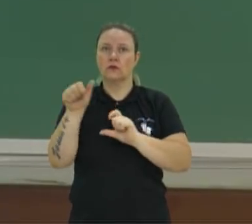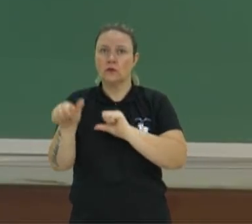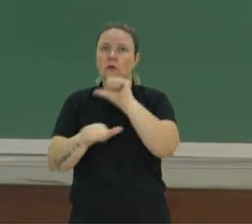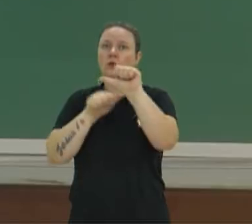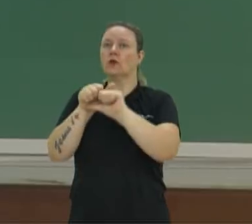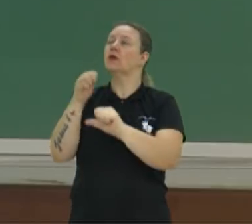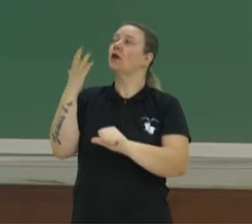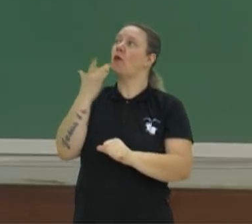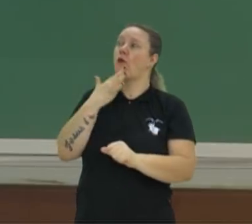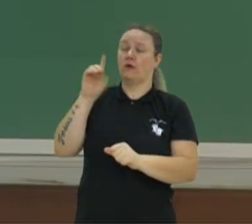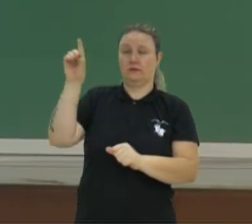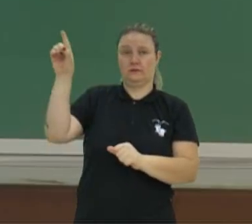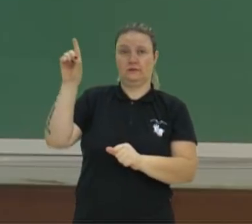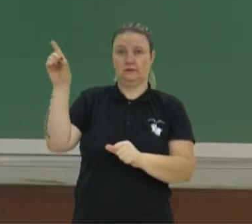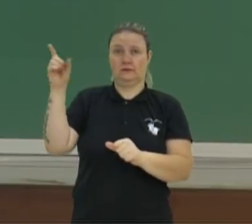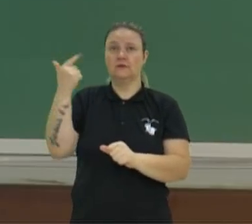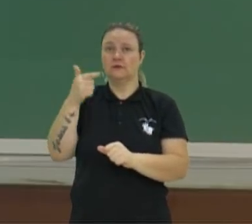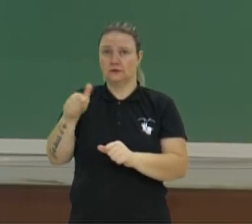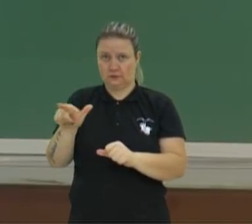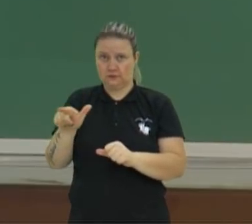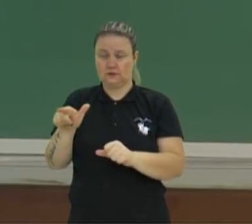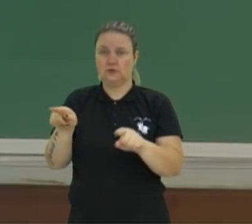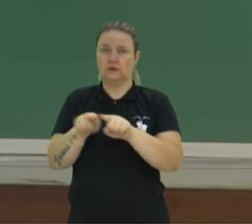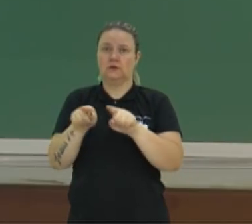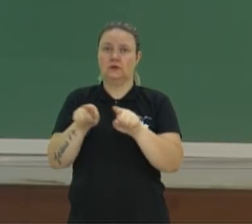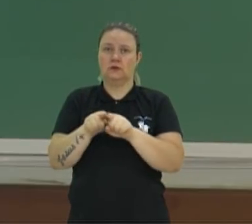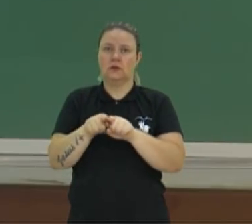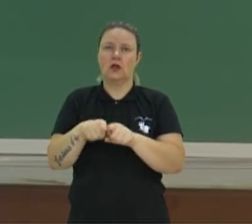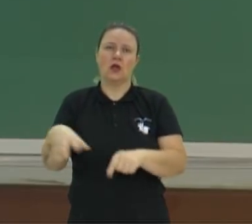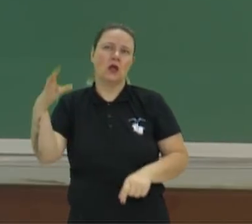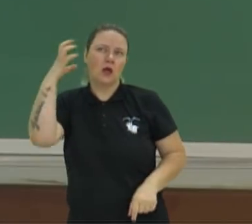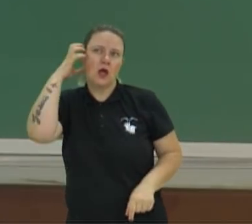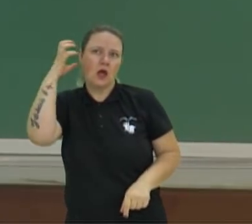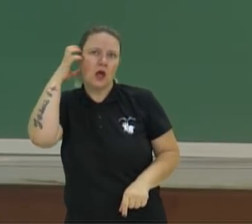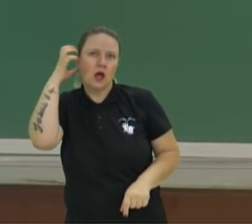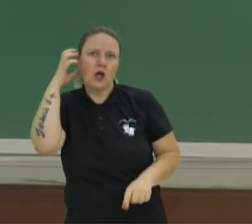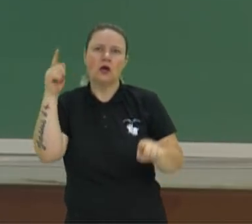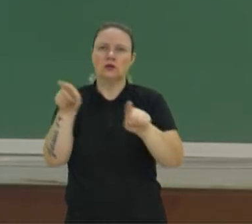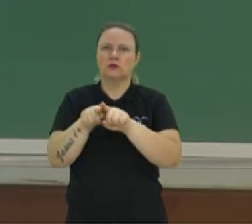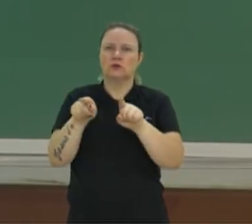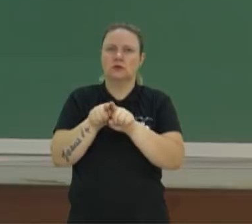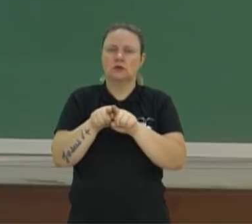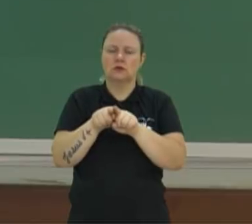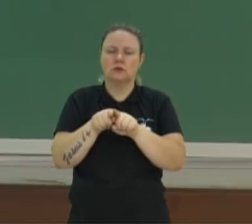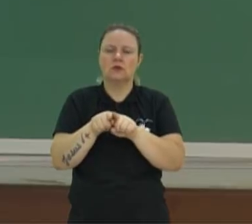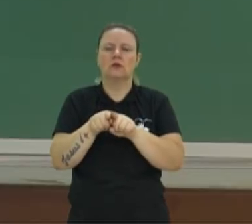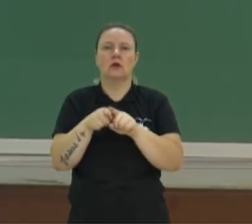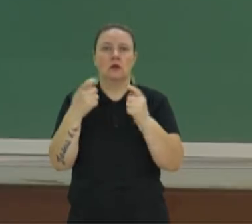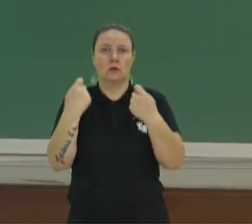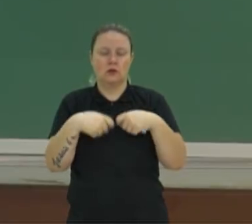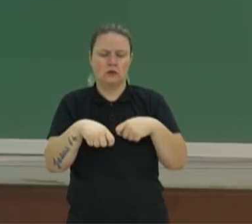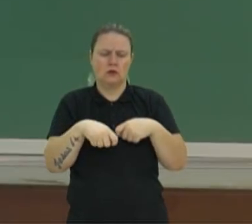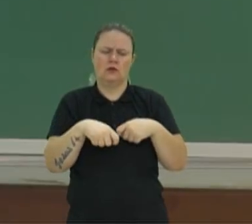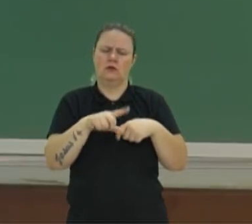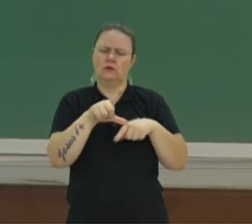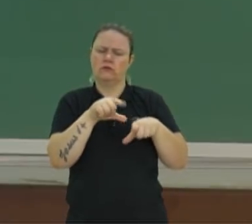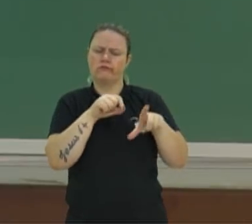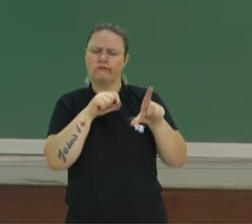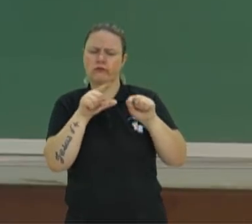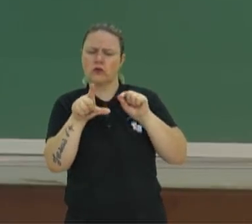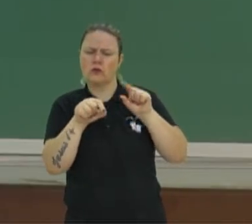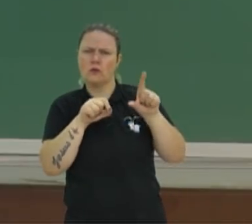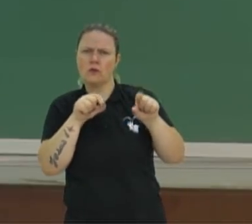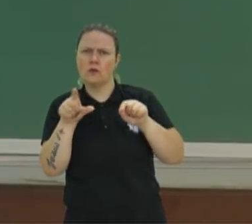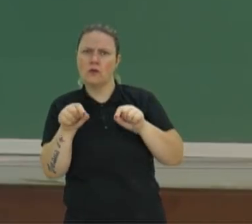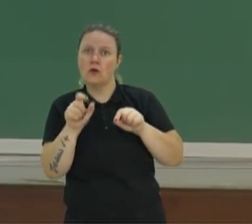que é a respeito dos áudios que são recebidos pelos grupos da família. Que a pessoa deve selecionar alguma palavra-chave ali,